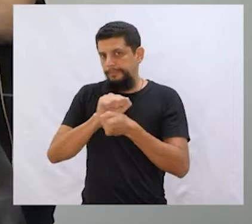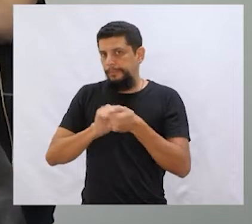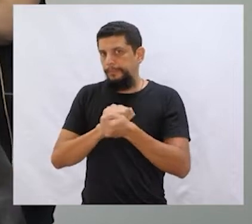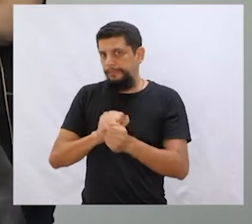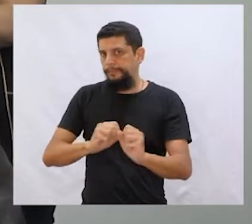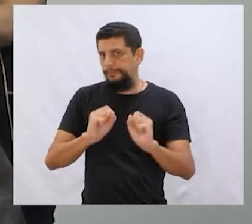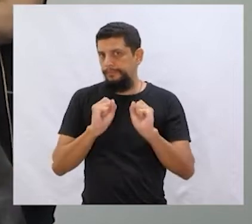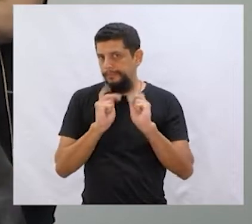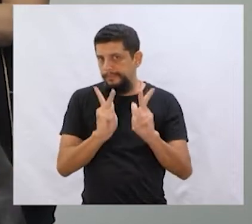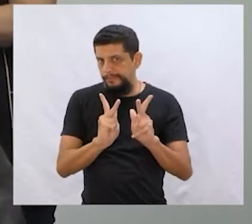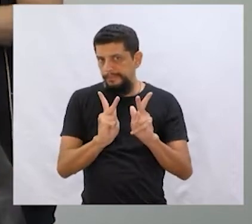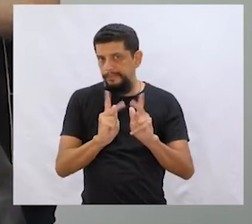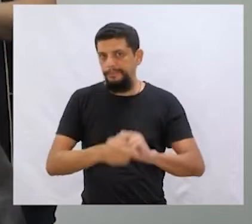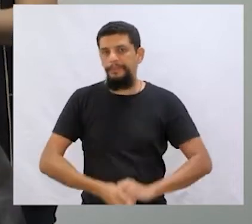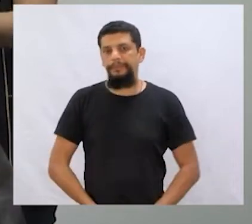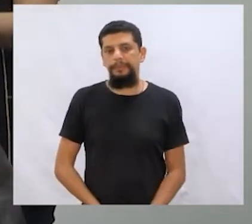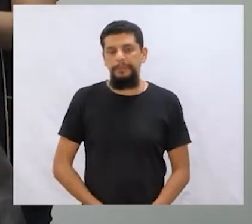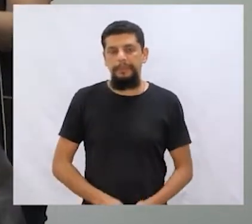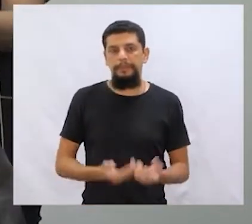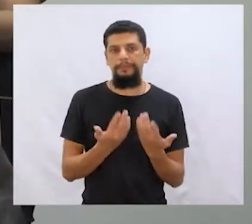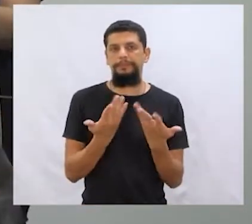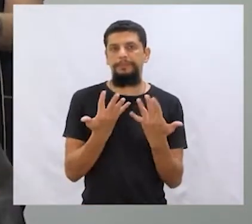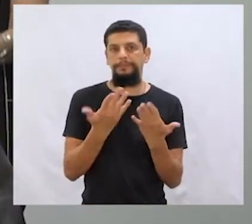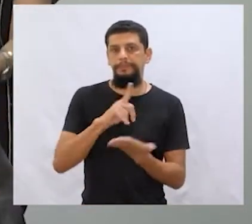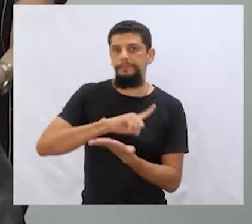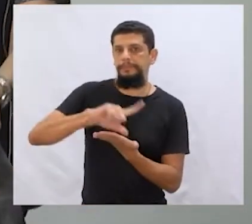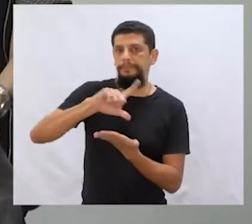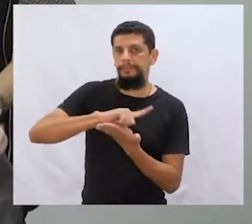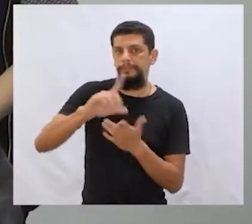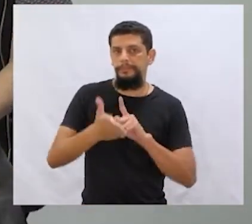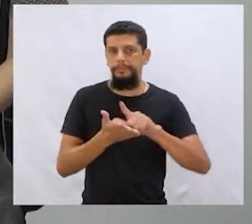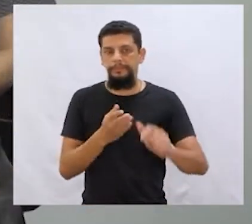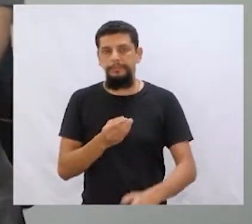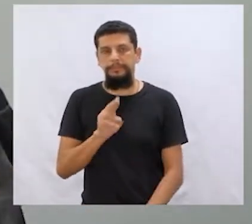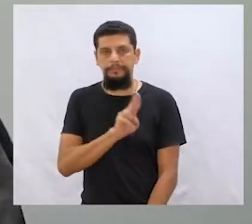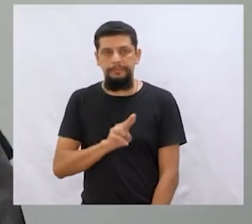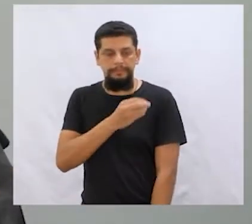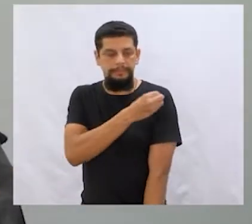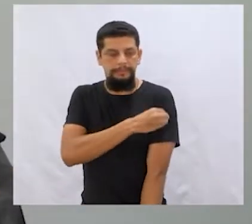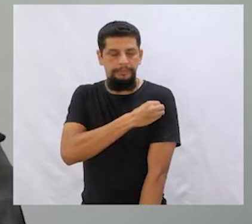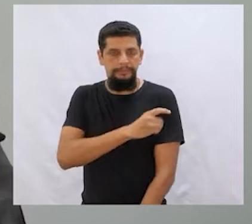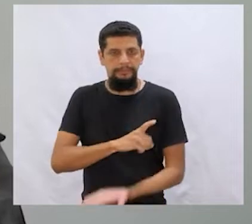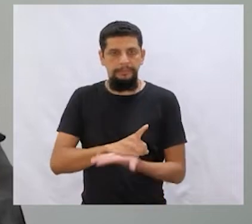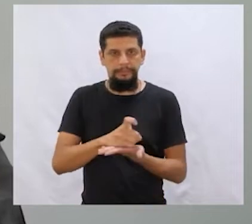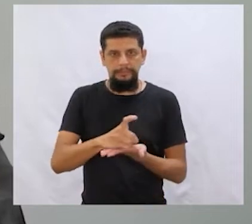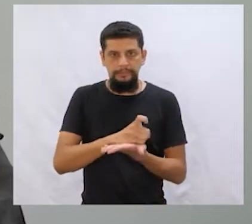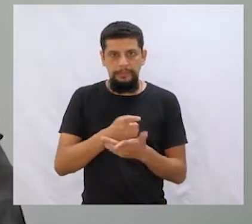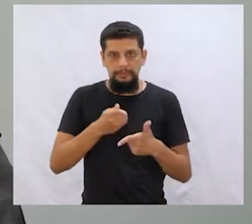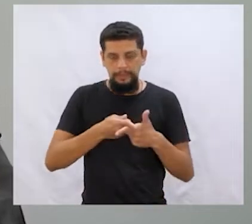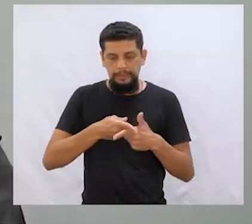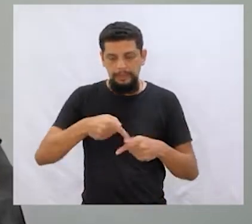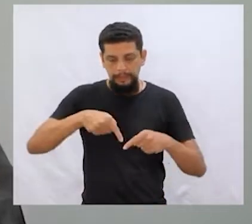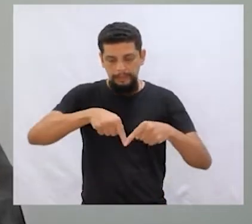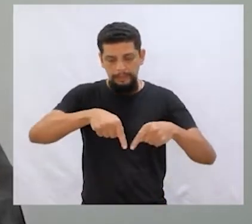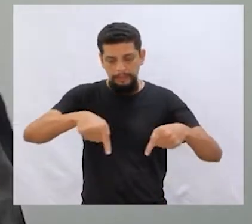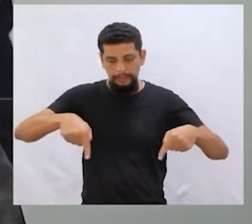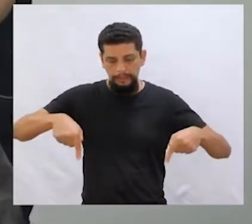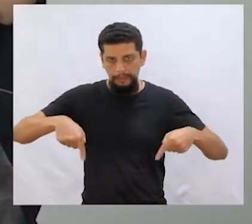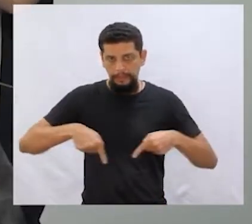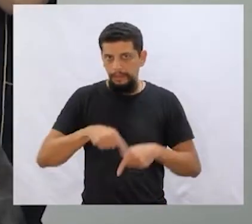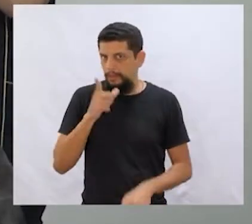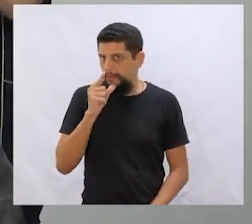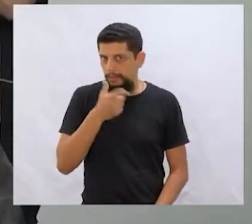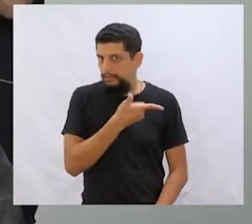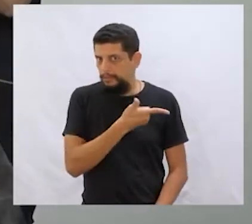lavar, certo? Vamos higienizar as nossas mãos, passando álcool em gel, porque aqui nós não temos água e